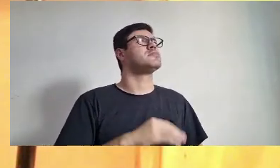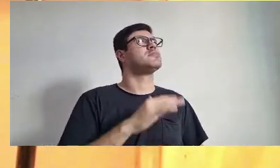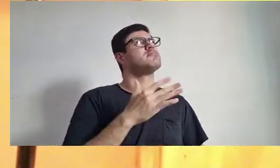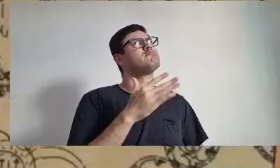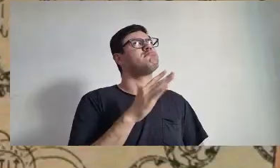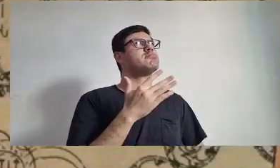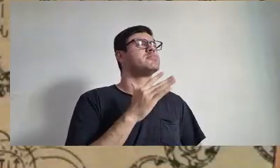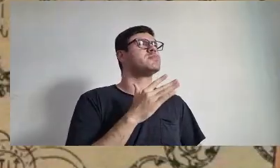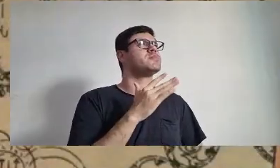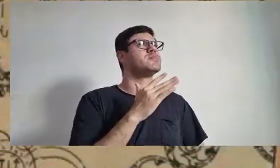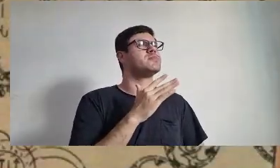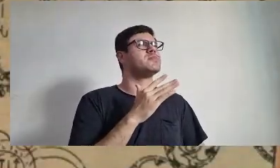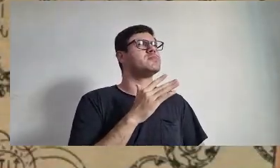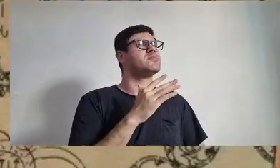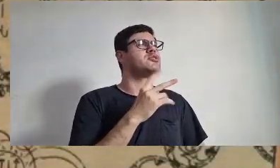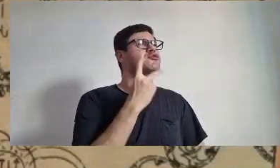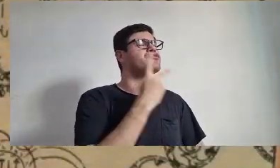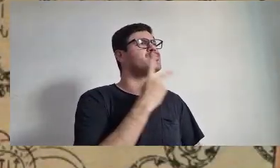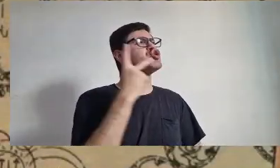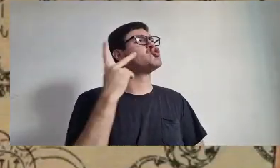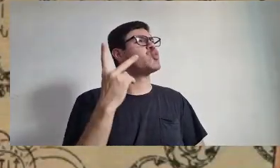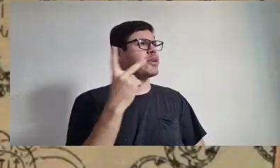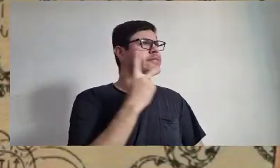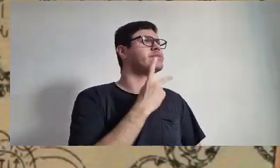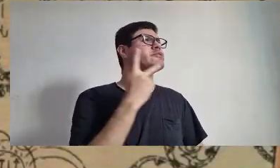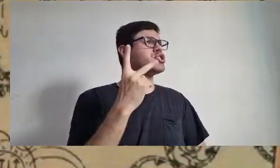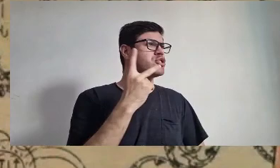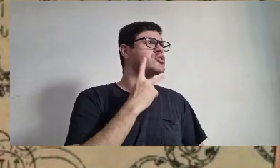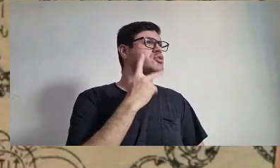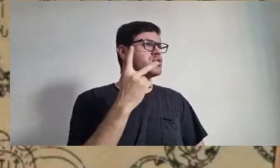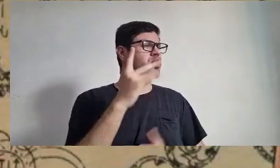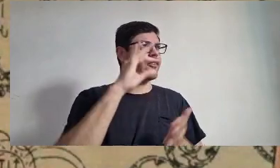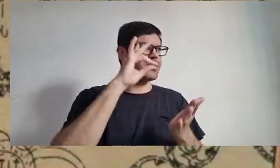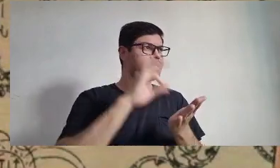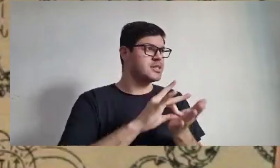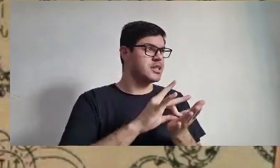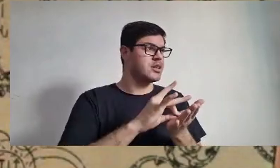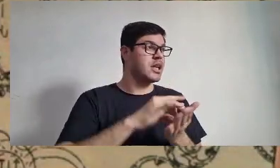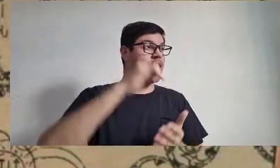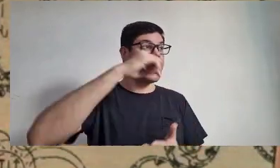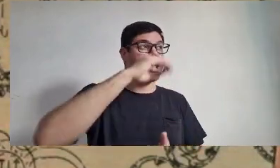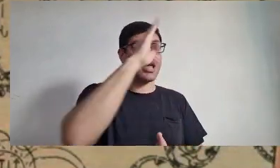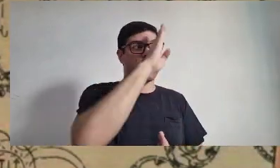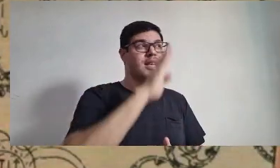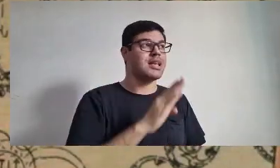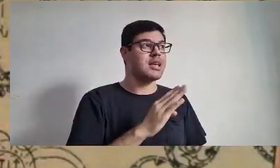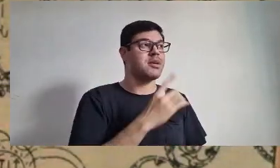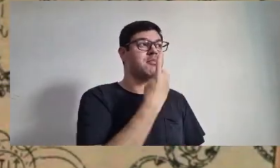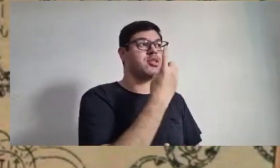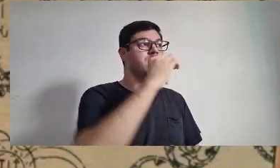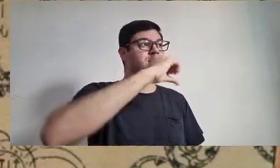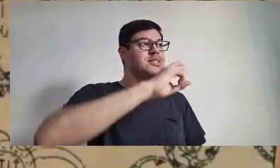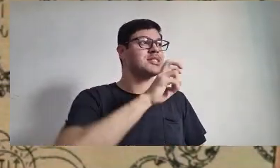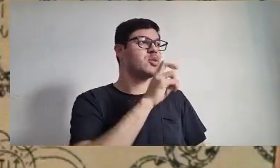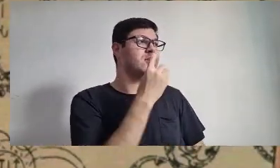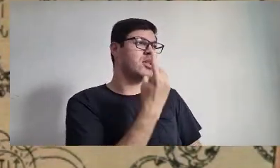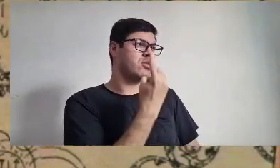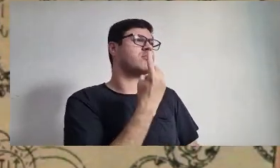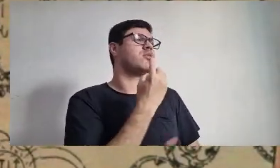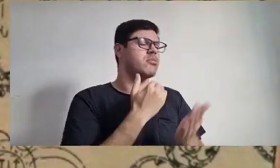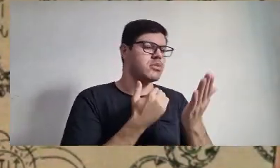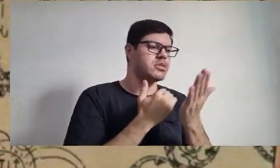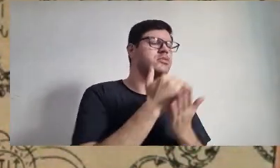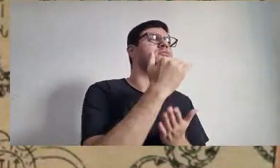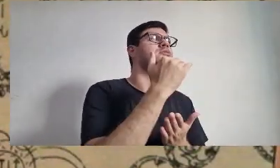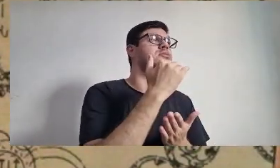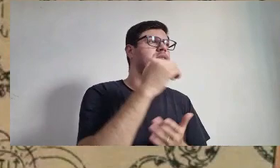22 se oficializou. Aqui no Brasil ela começou em 1951, oficialmente falando. 1951. Aqui